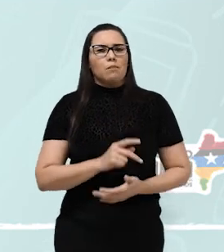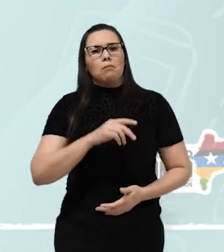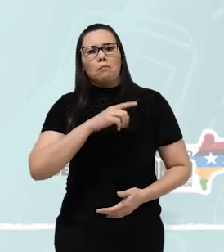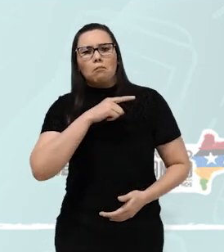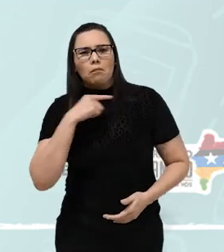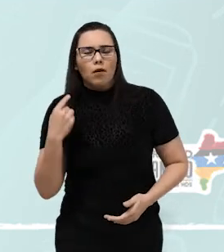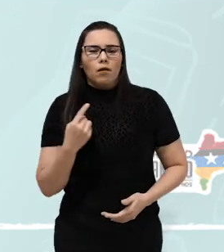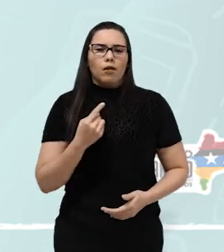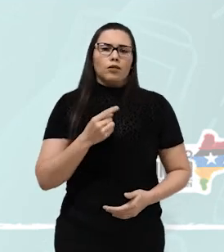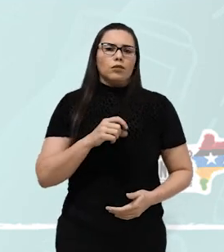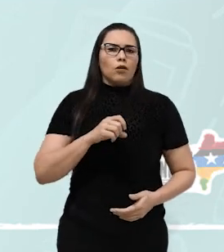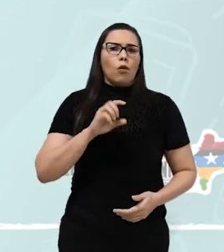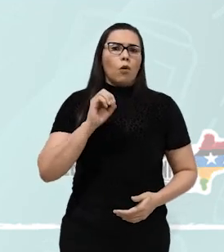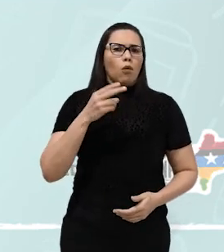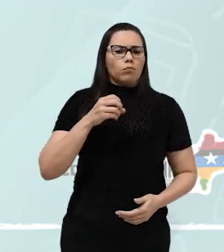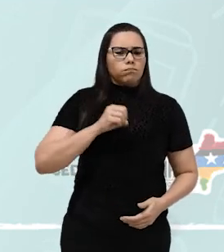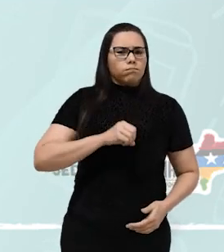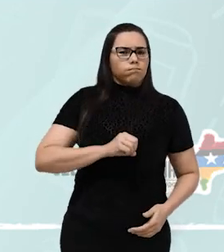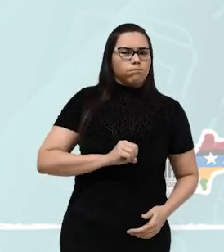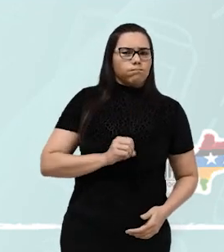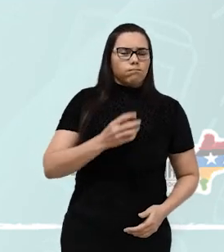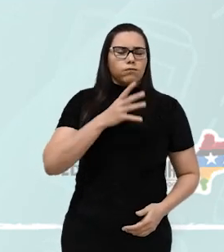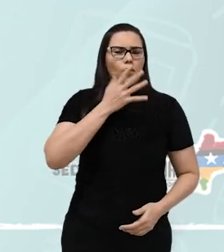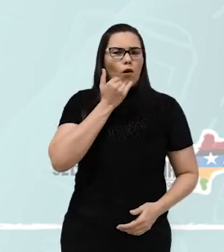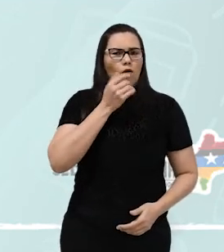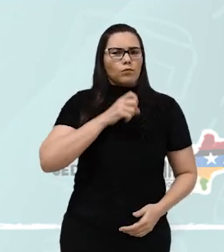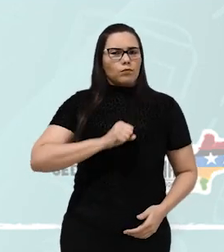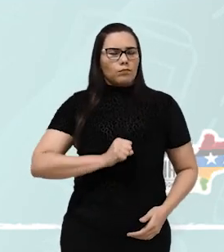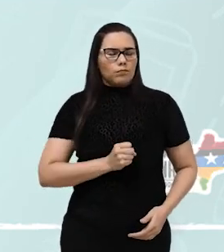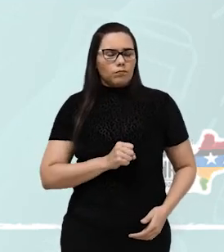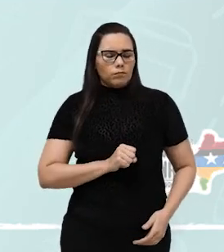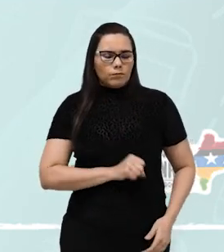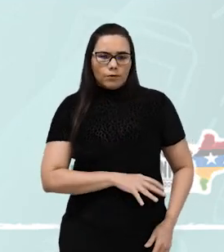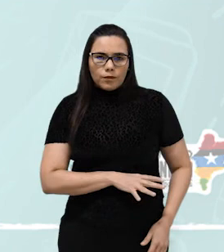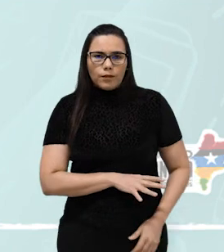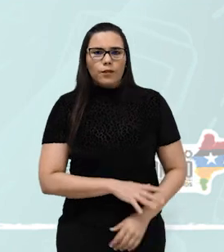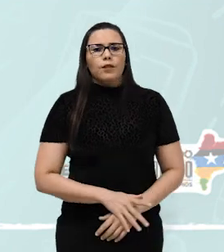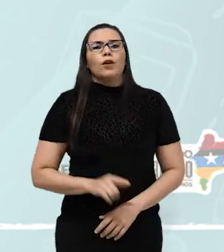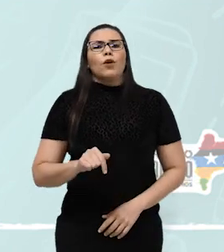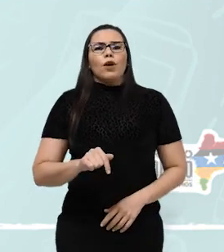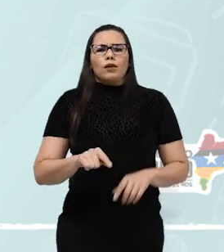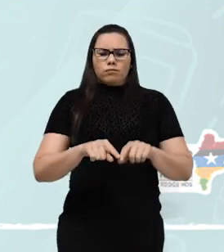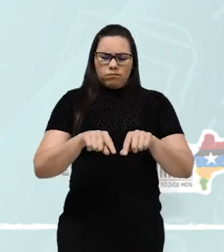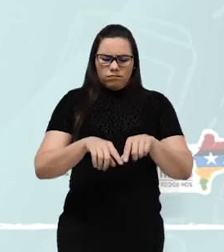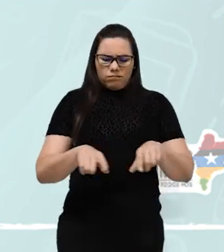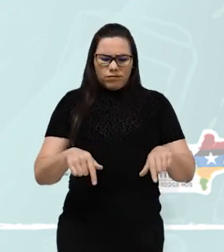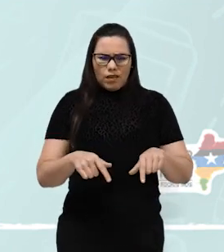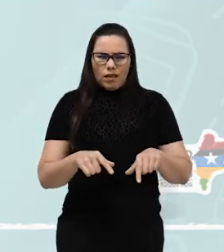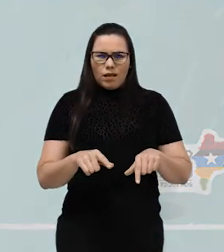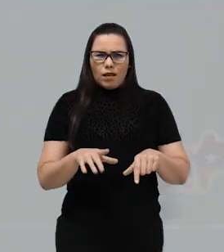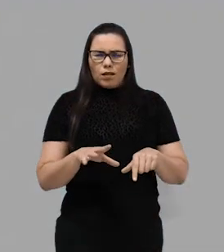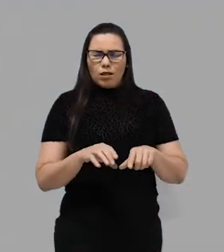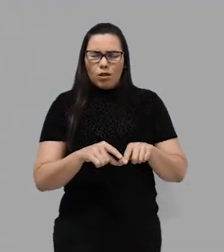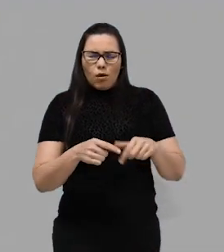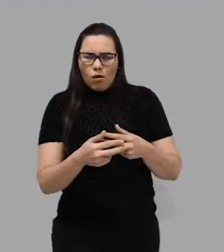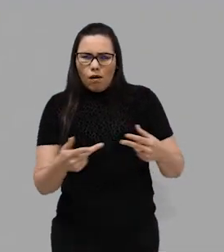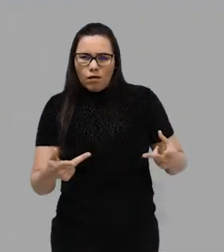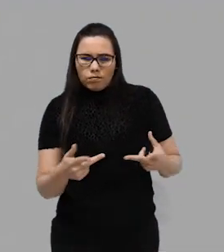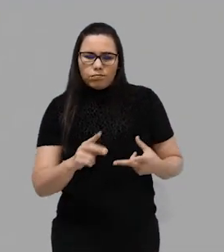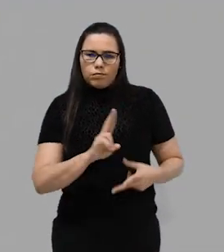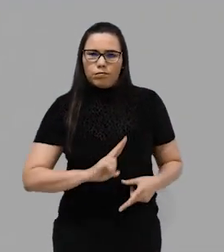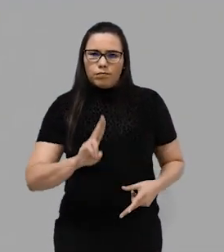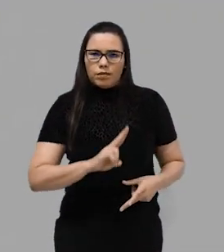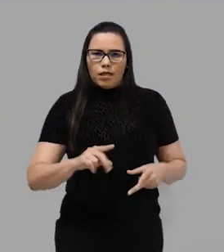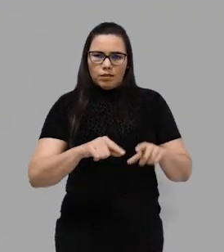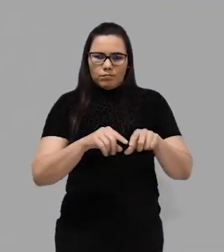ele devolve para o solo essa matéria vai ser utilizada pelos decompositores, que